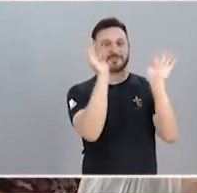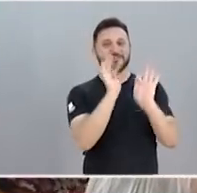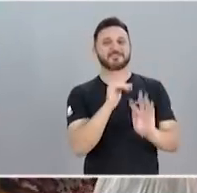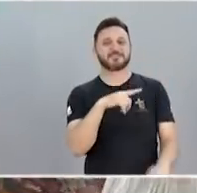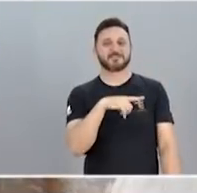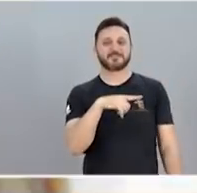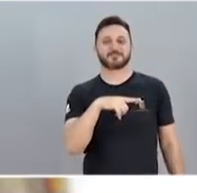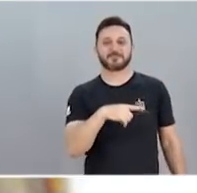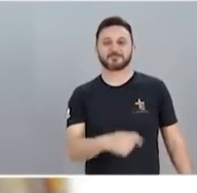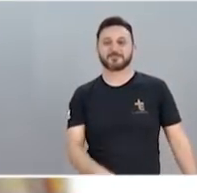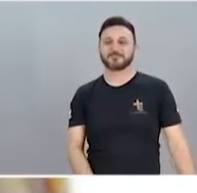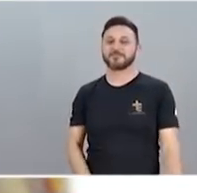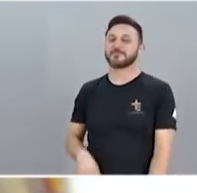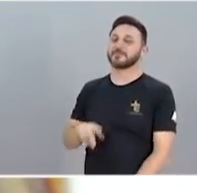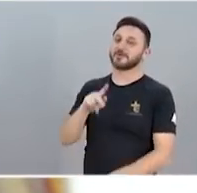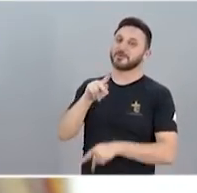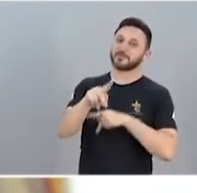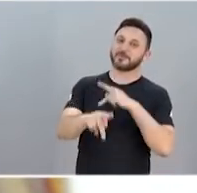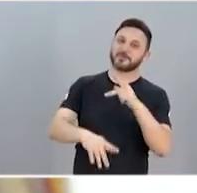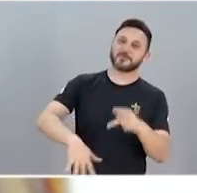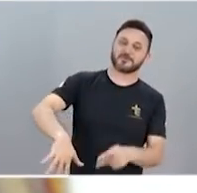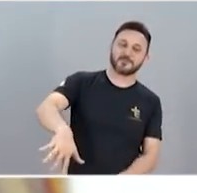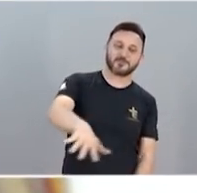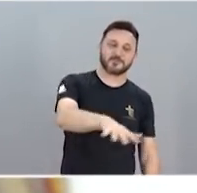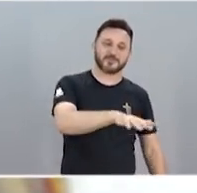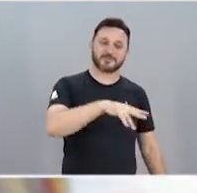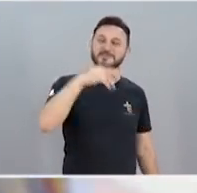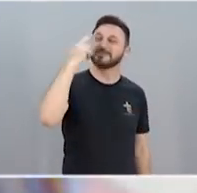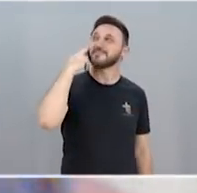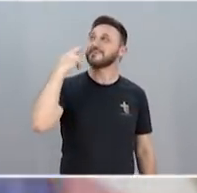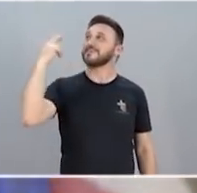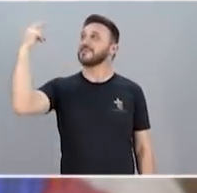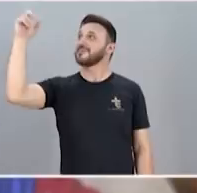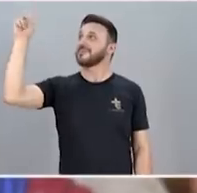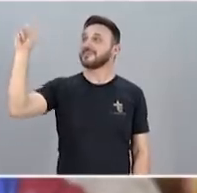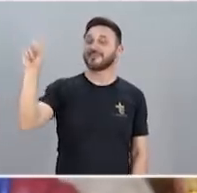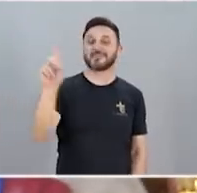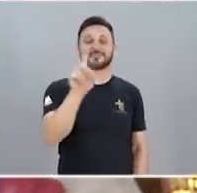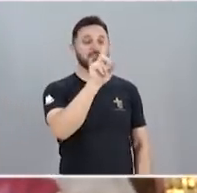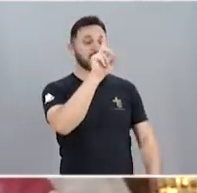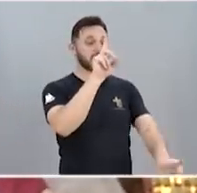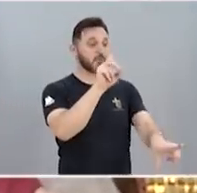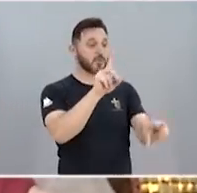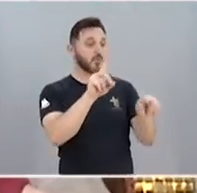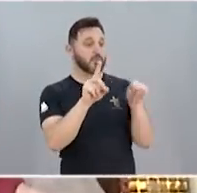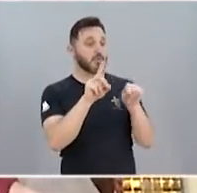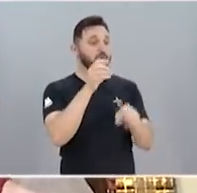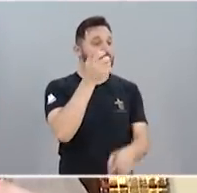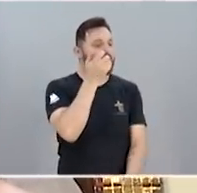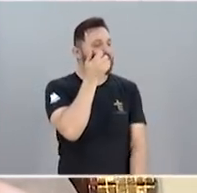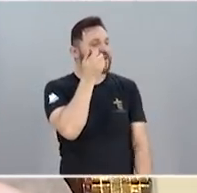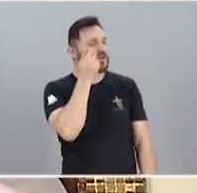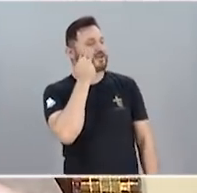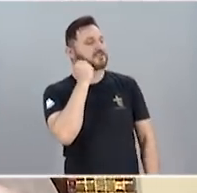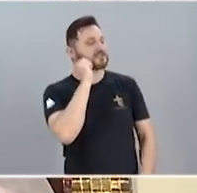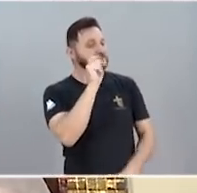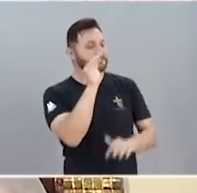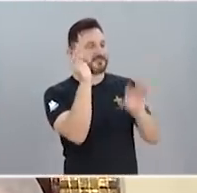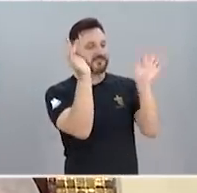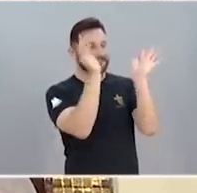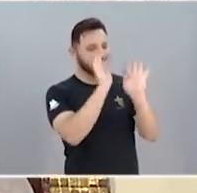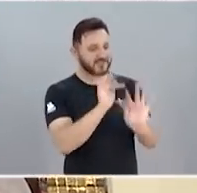herança. Feliz o povo que o Senhor escolheu por sua